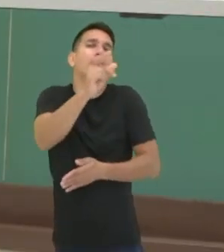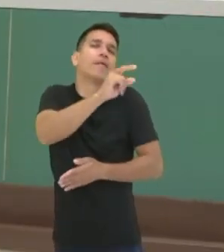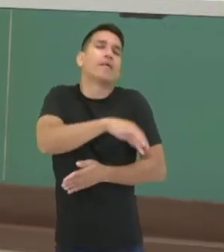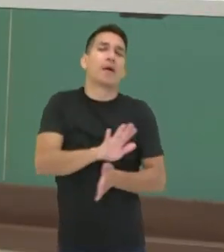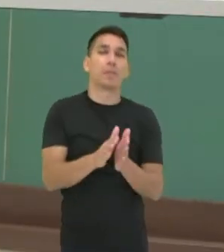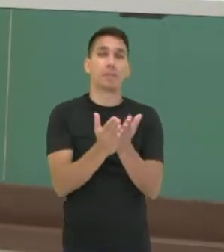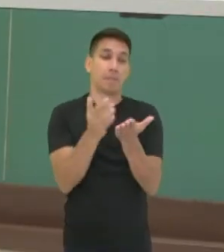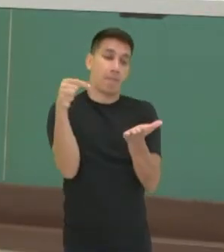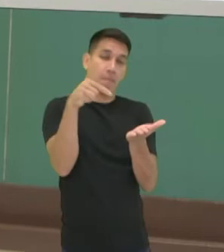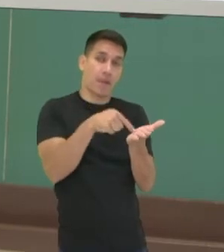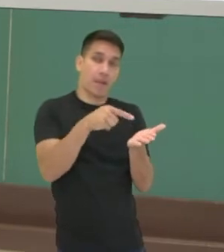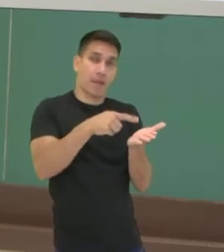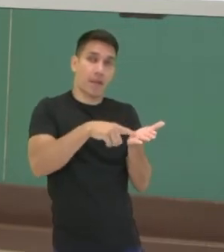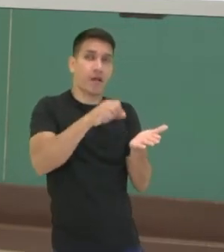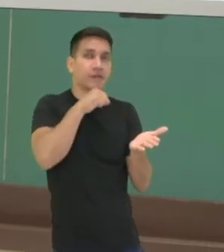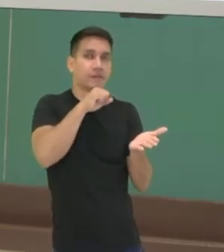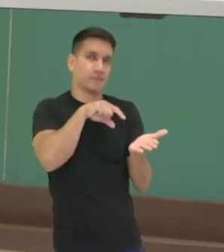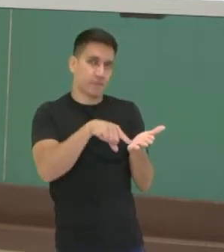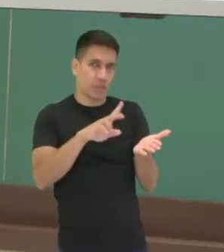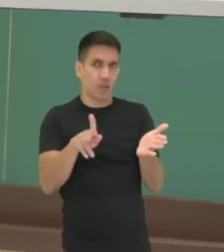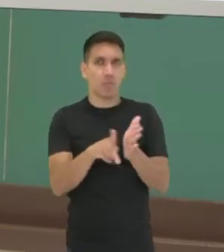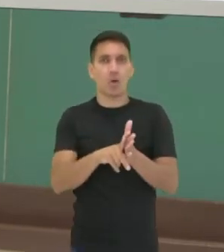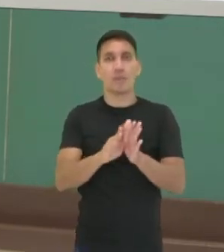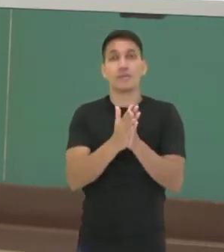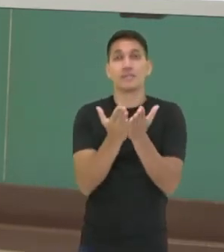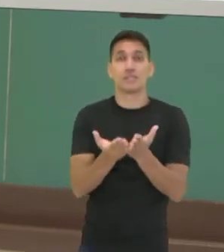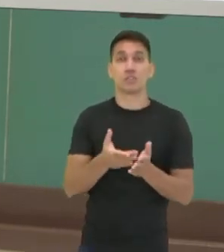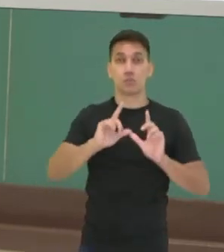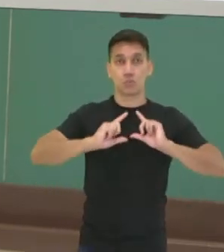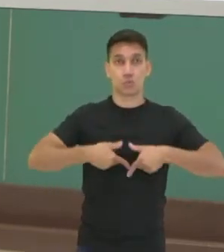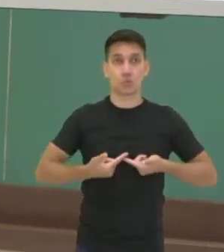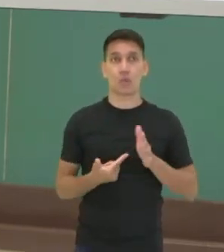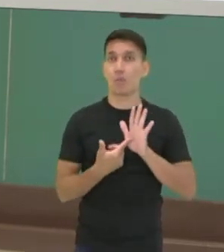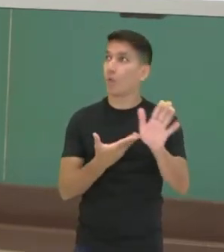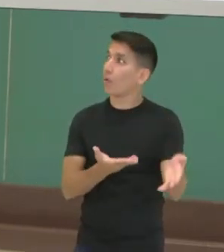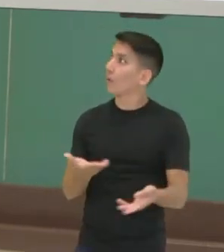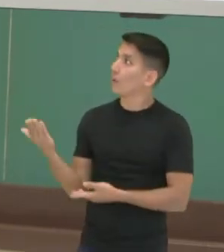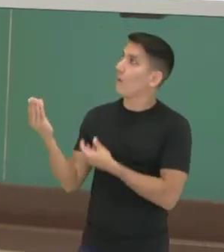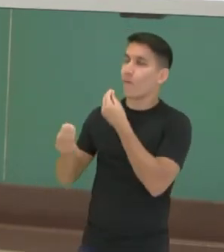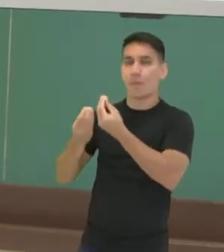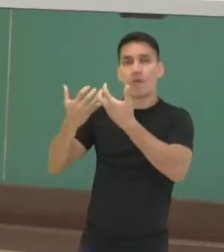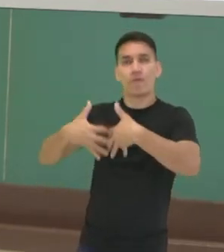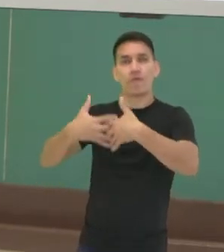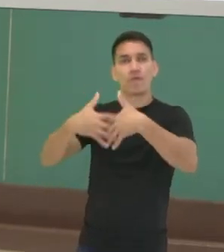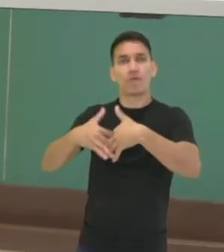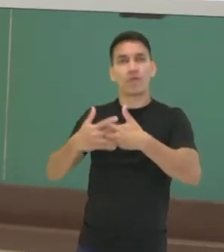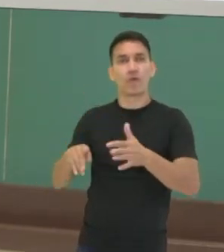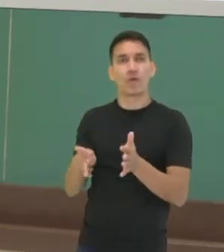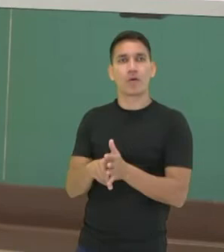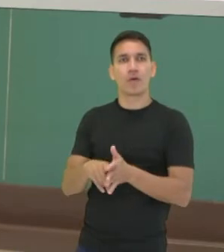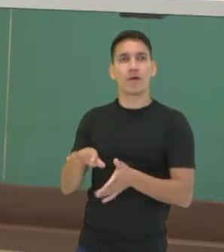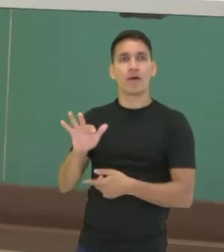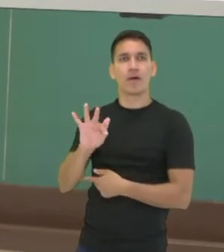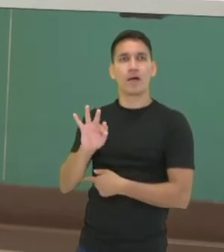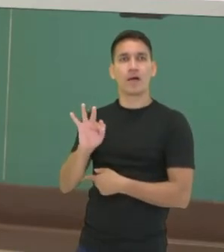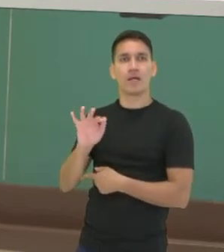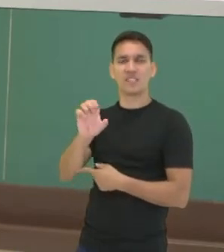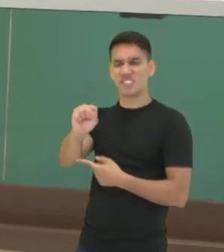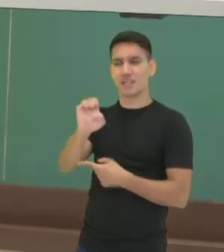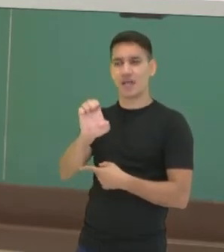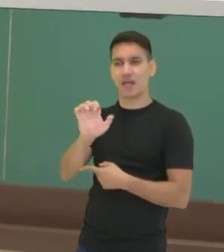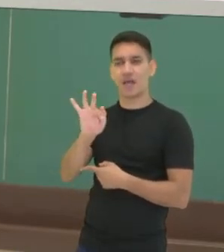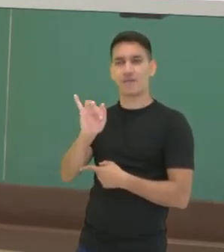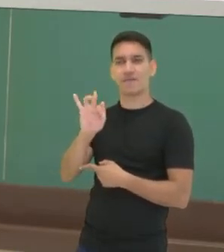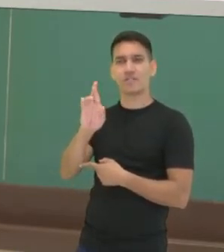da Bíblia, é a Torá, o livro dos judeus. E aqui tem uma representação da Cabela, ou Sefirot, que é a árvore da vida.